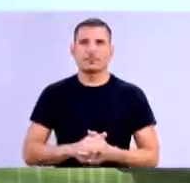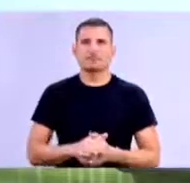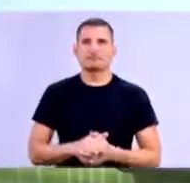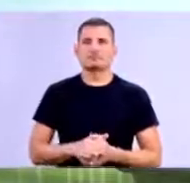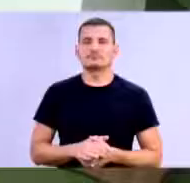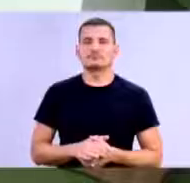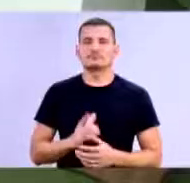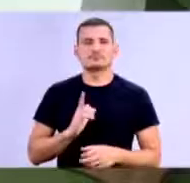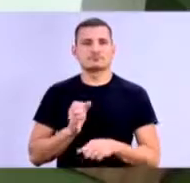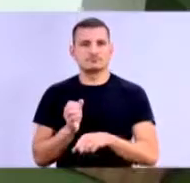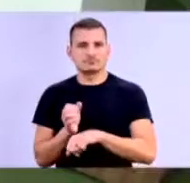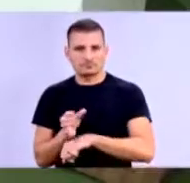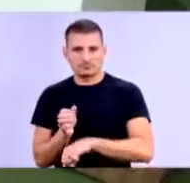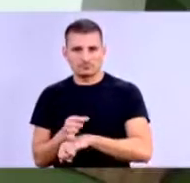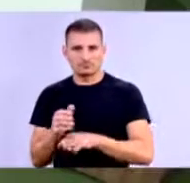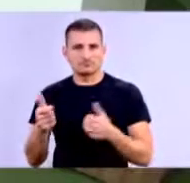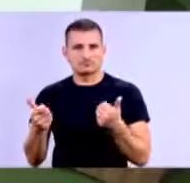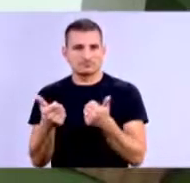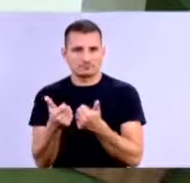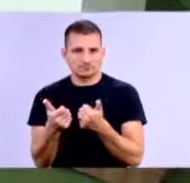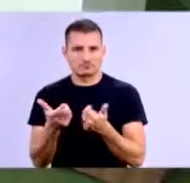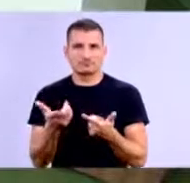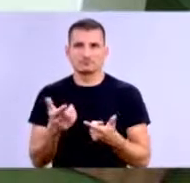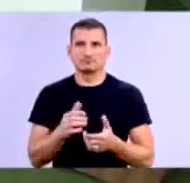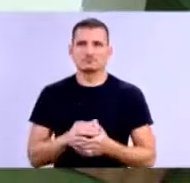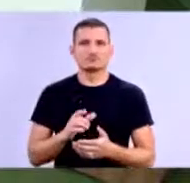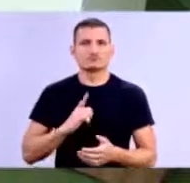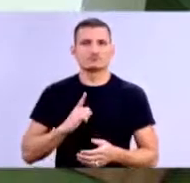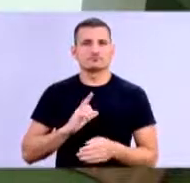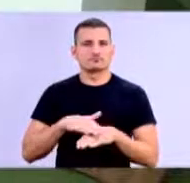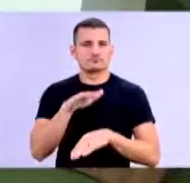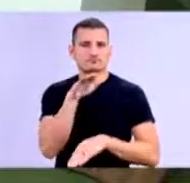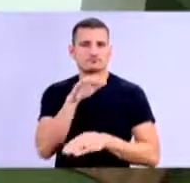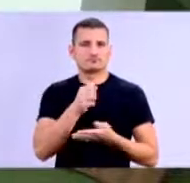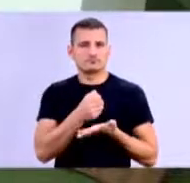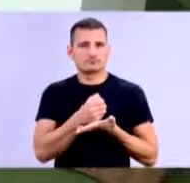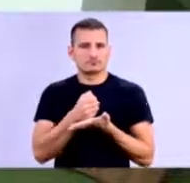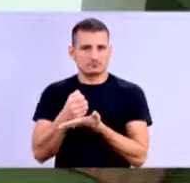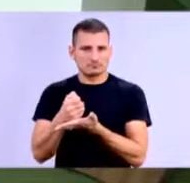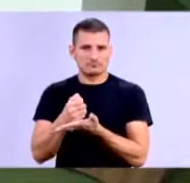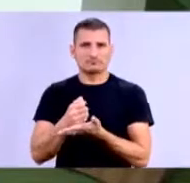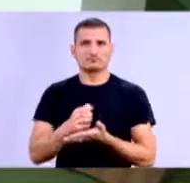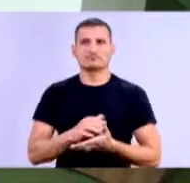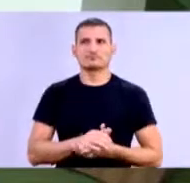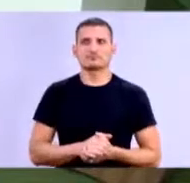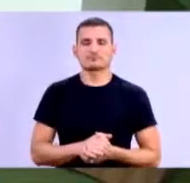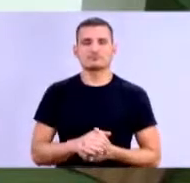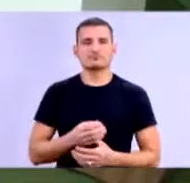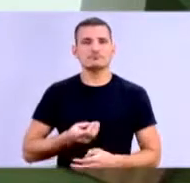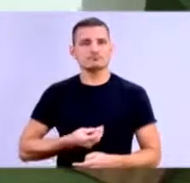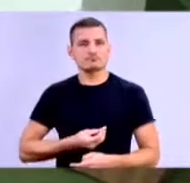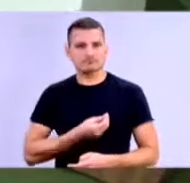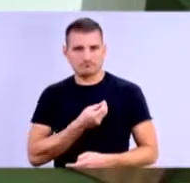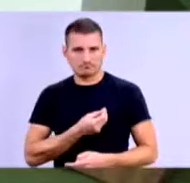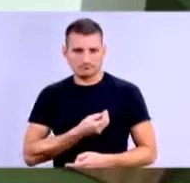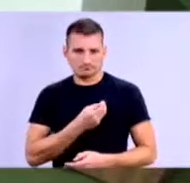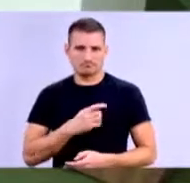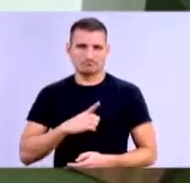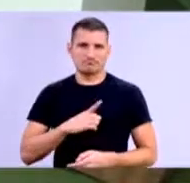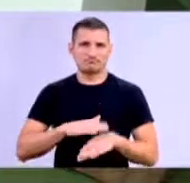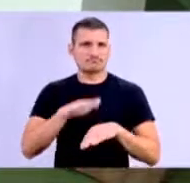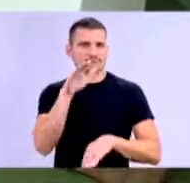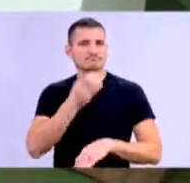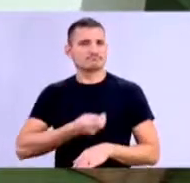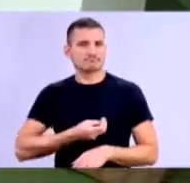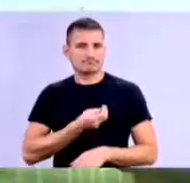orientação próximo, né? Já é um pouquinho mais, tem um pouquinho mais de auxílio, professora? Tem um pouquinho mais de auxílio, um pouquinho mais de presencialidade. Isso,